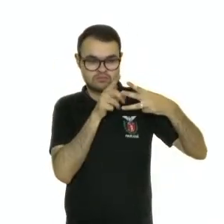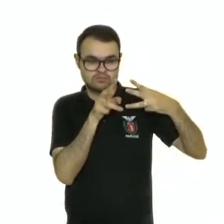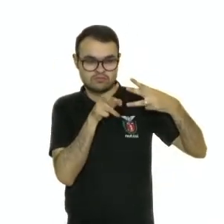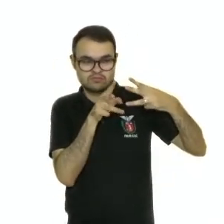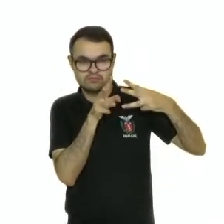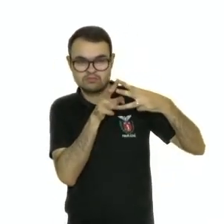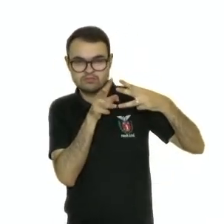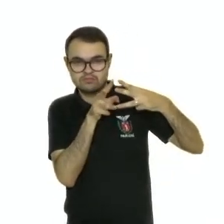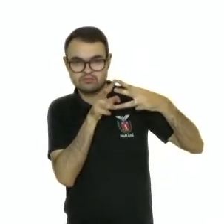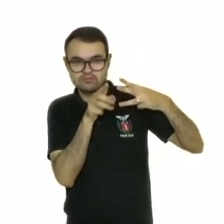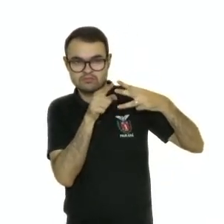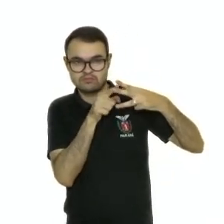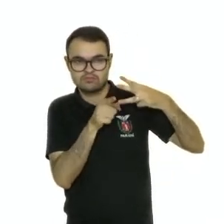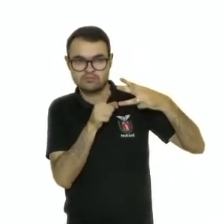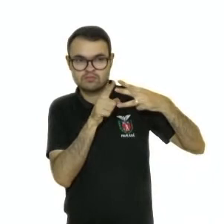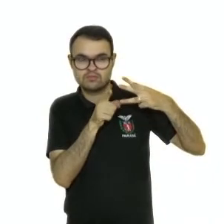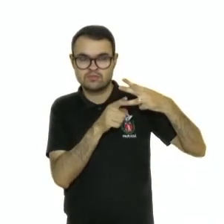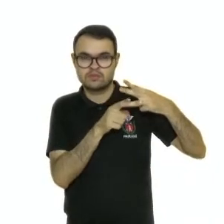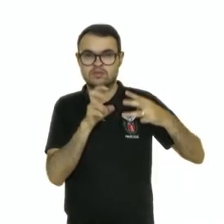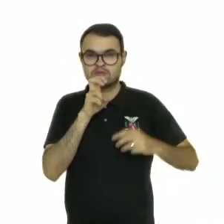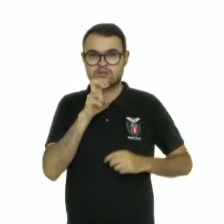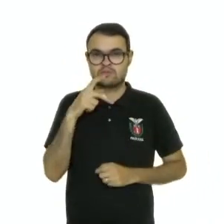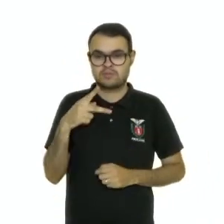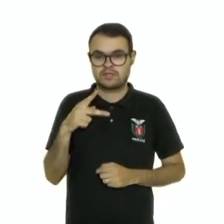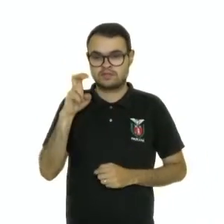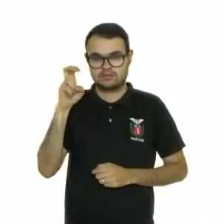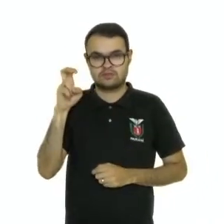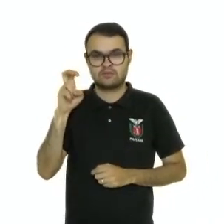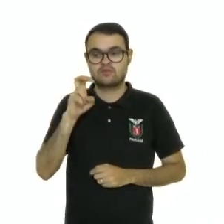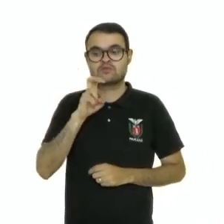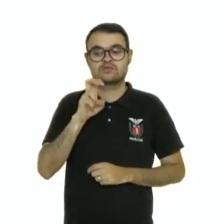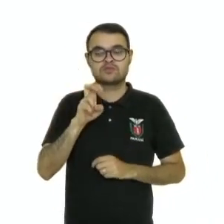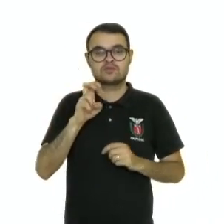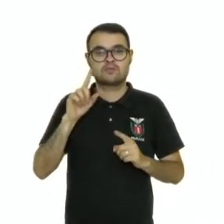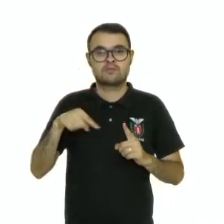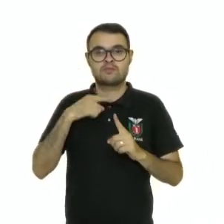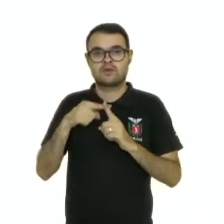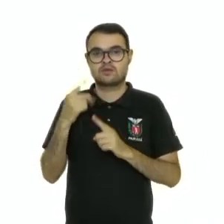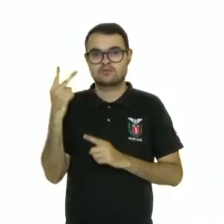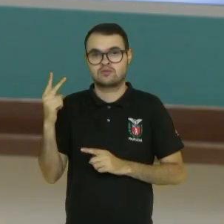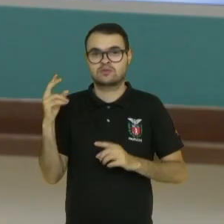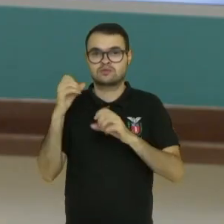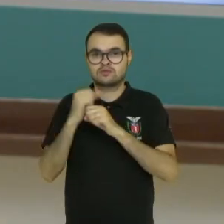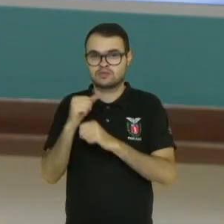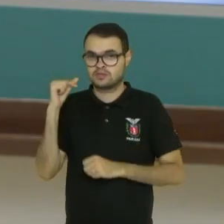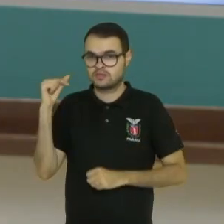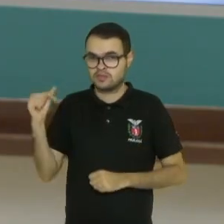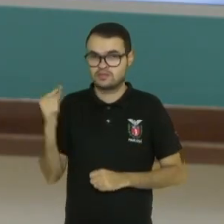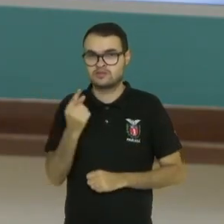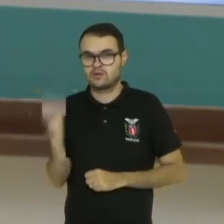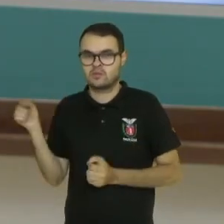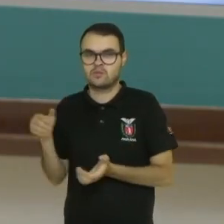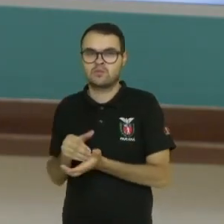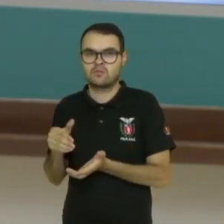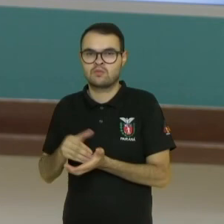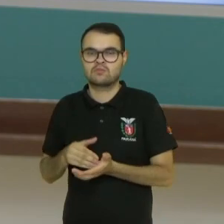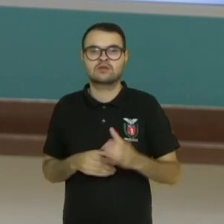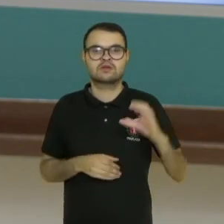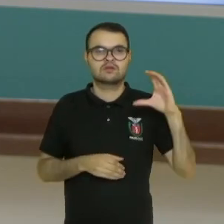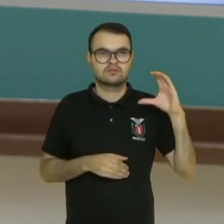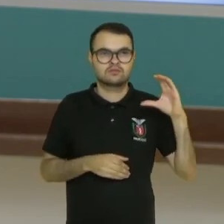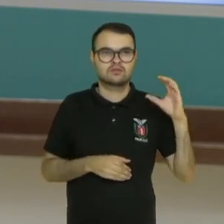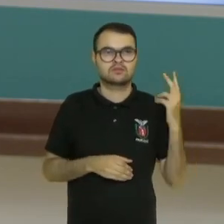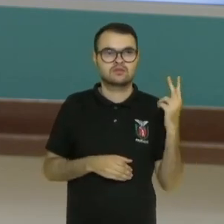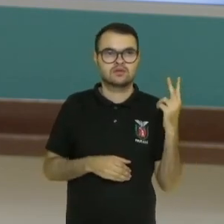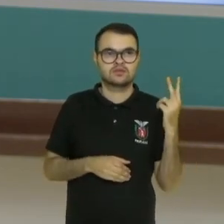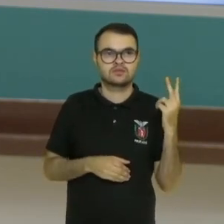do iodo, 5s2, 5p5, então 5 mais 2, 7 na última camada. O carbono,